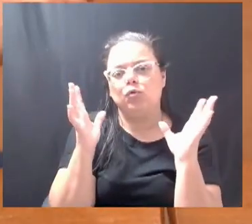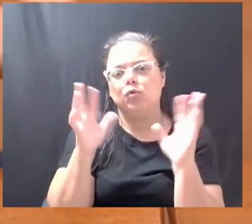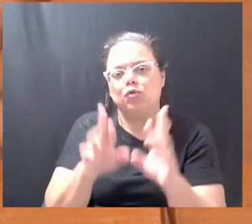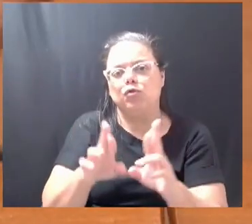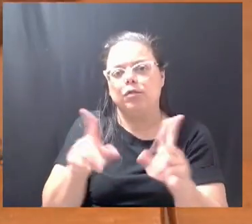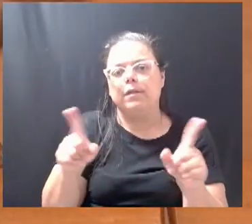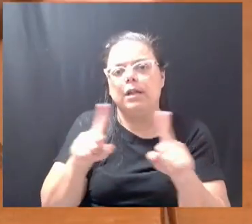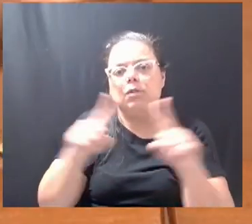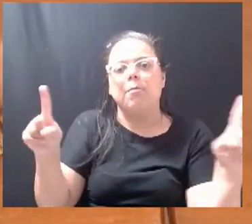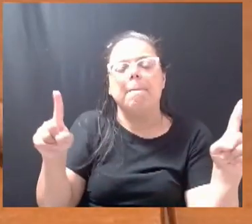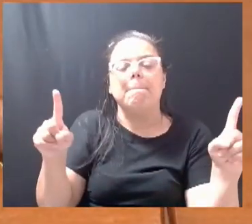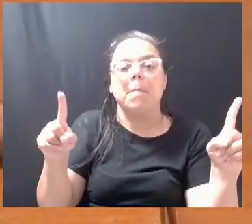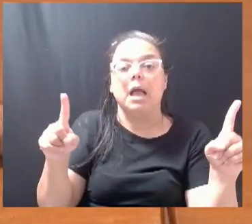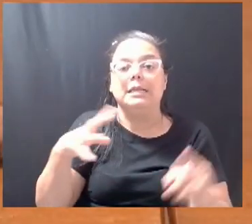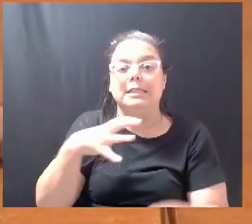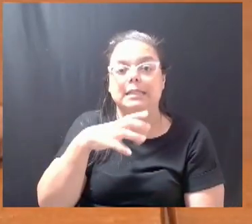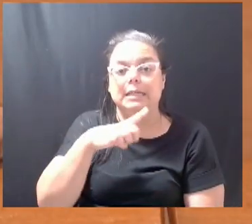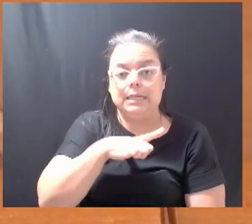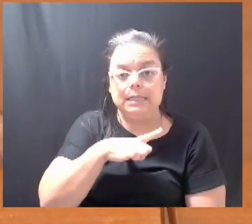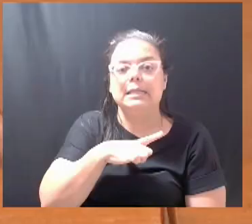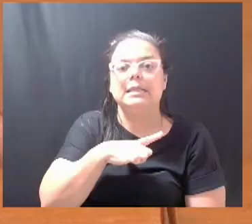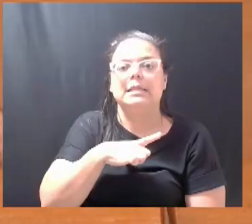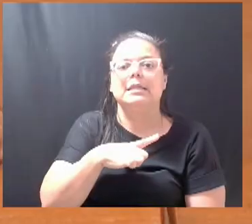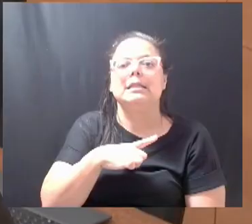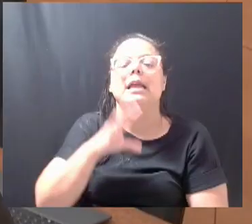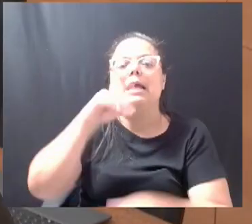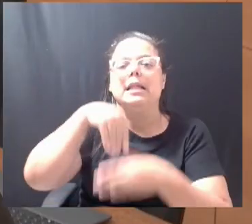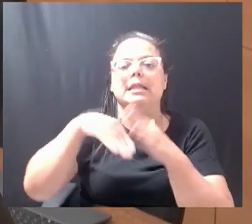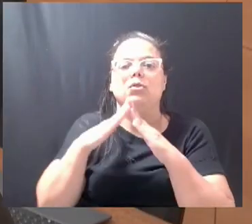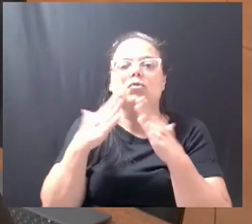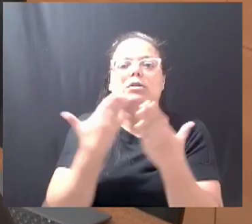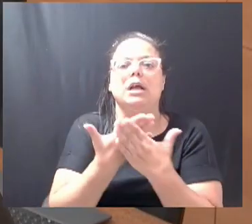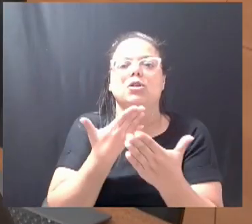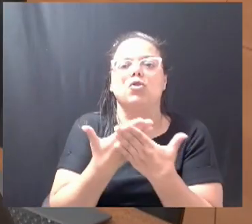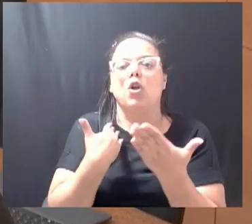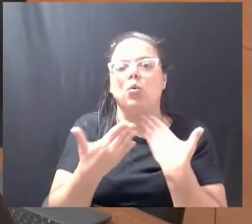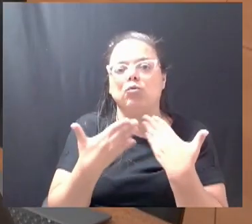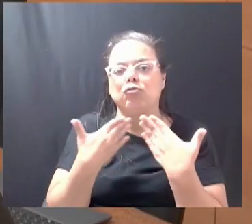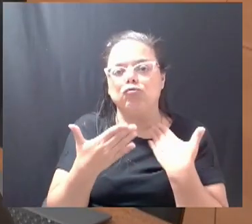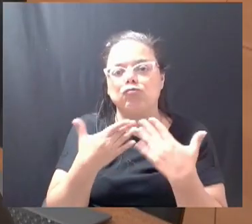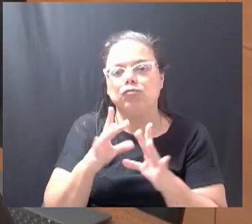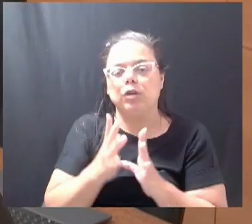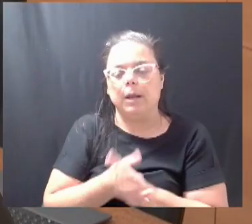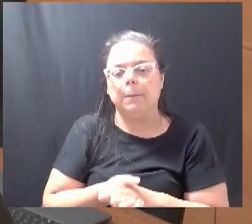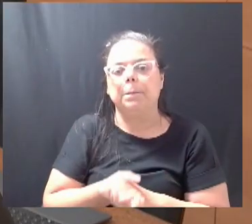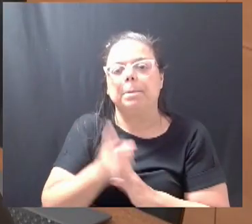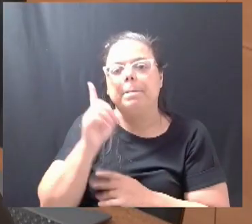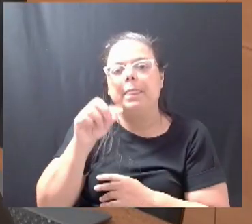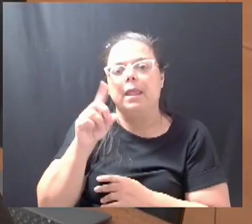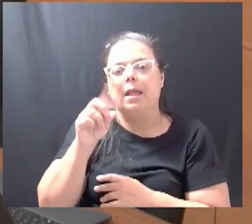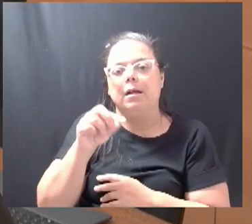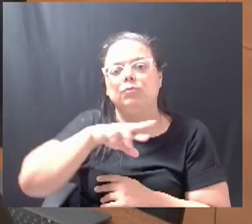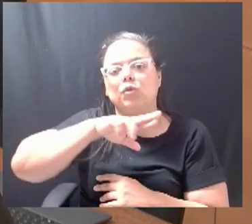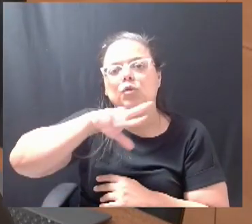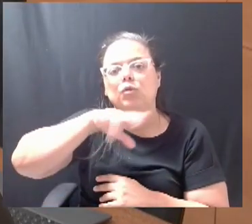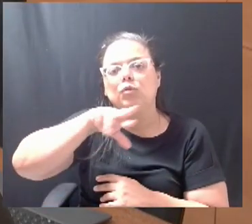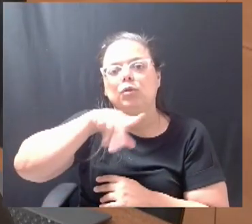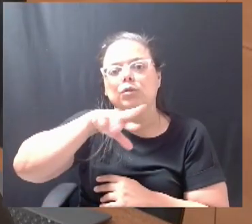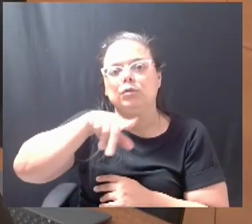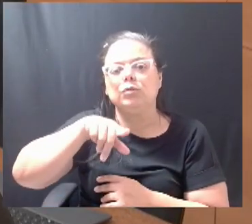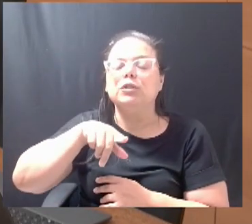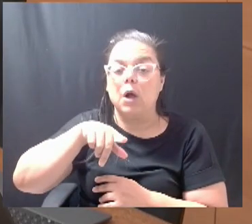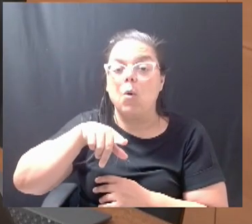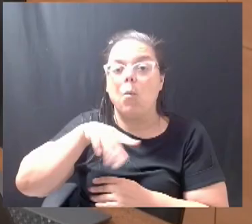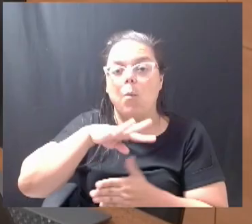maneira, articulação na escola do profissional da fonoaudiologia. Essa não é uma agenda fácil, né? Porque, por